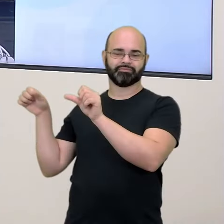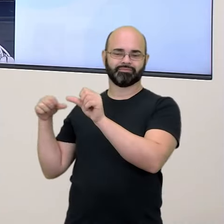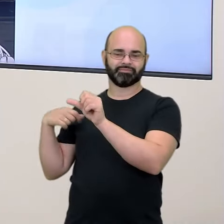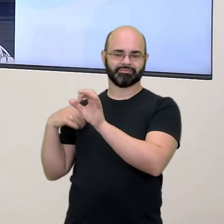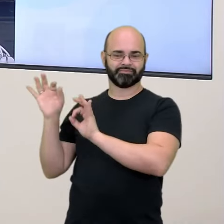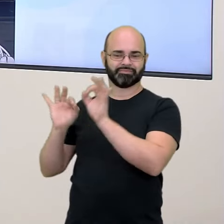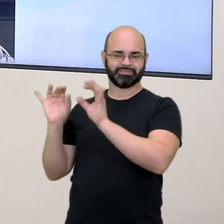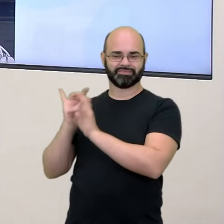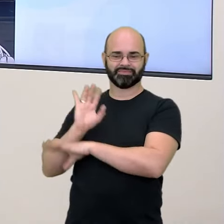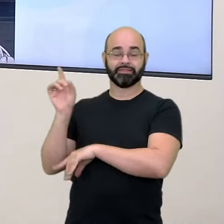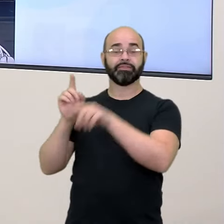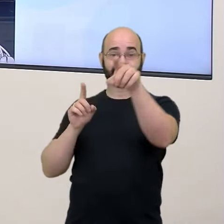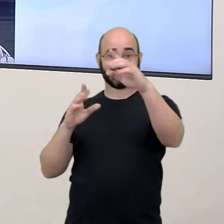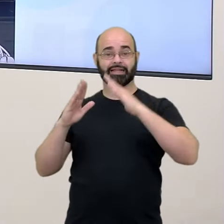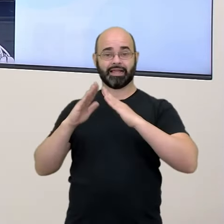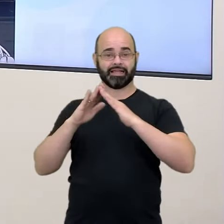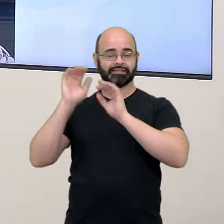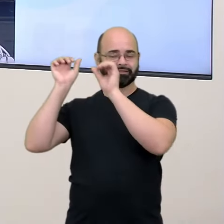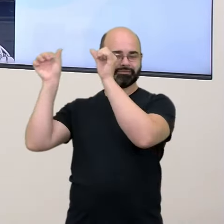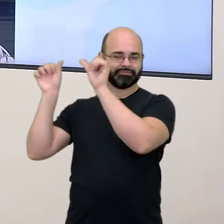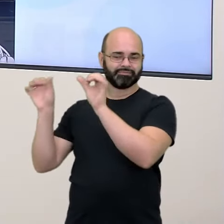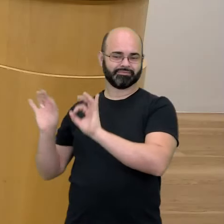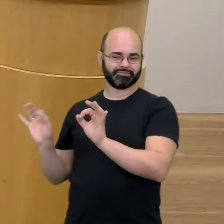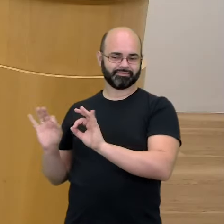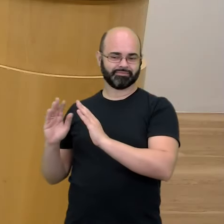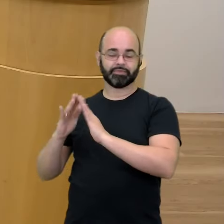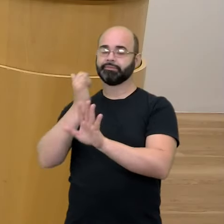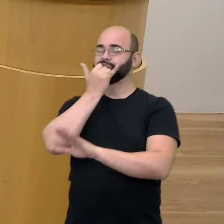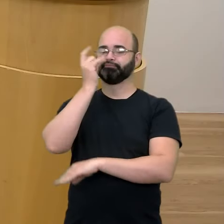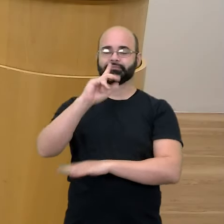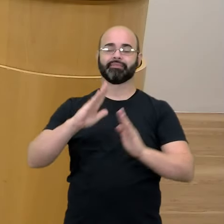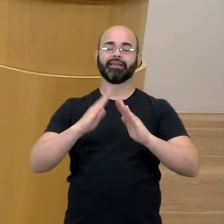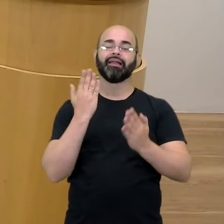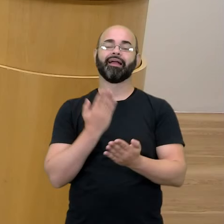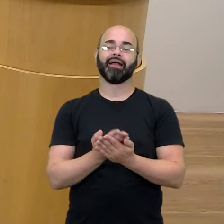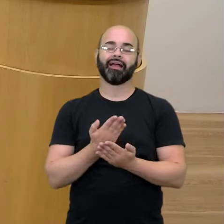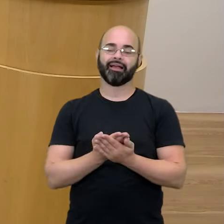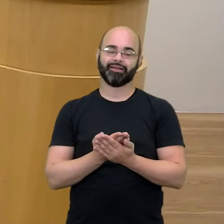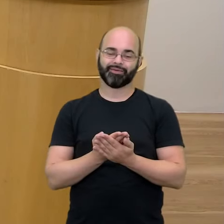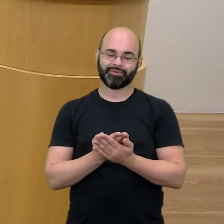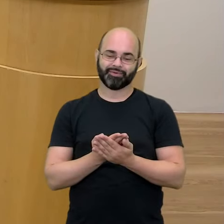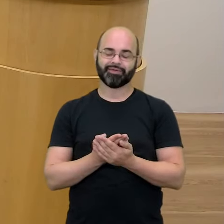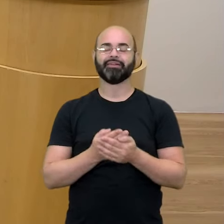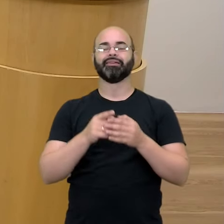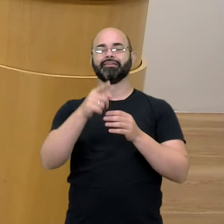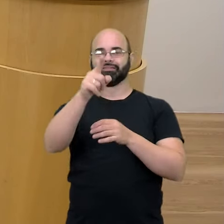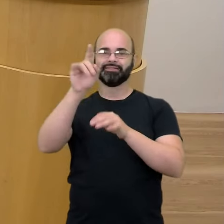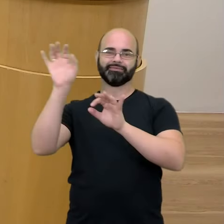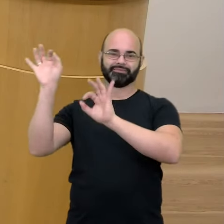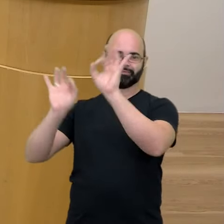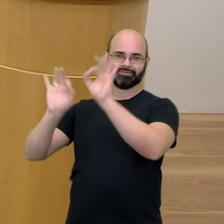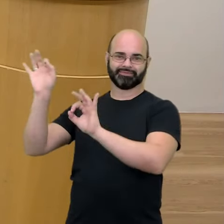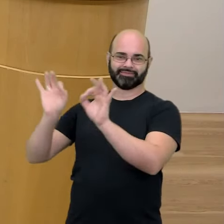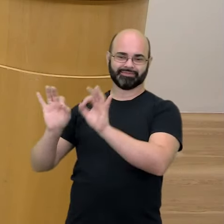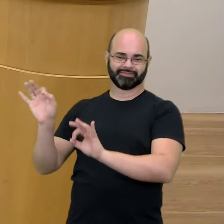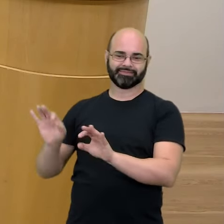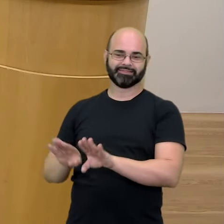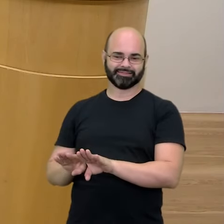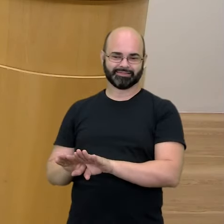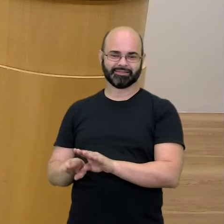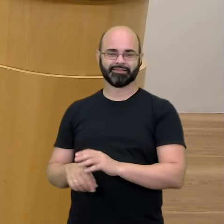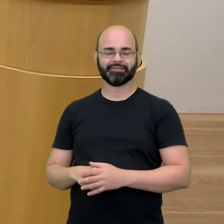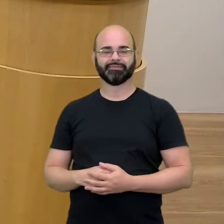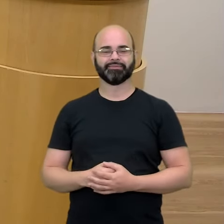casa também? Em casa, na escola. Na escola. E eu fiz o quê? Só para retomar, ao longo dessa aula, eu